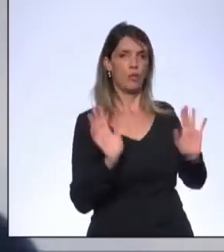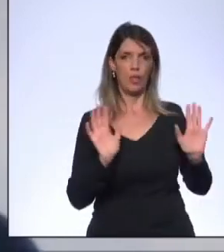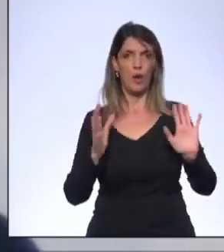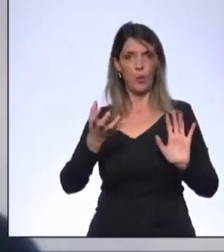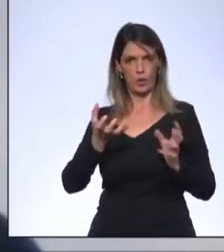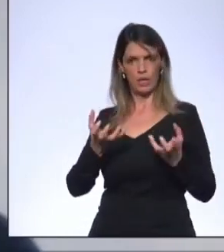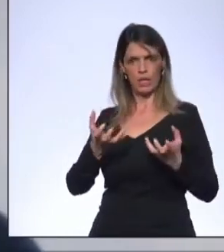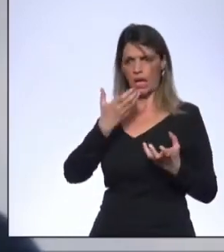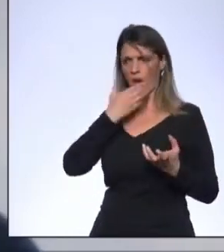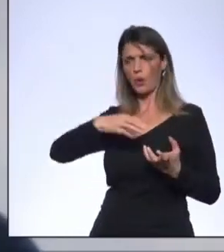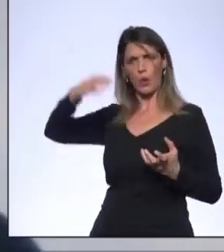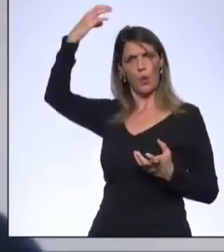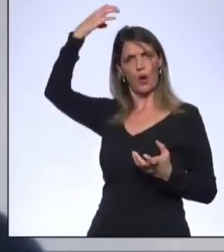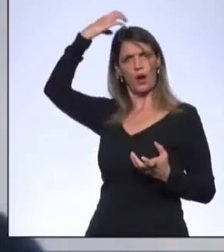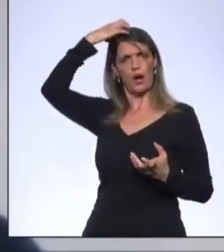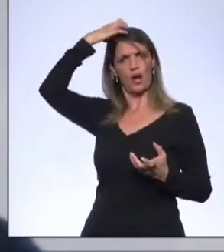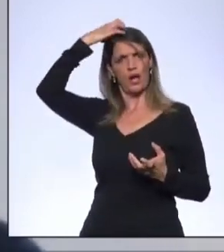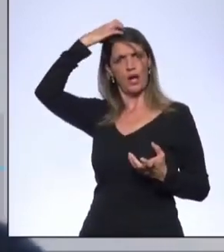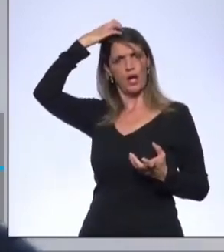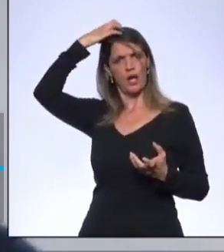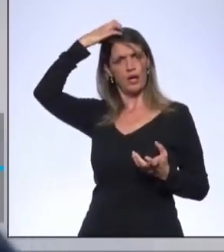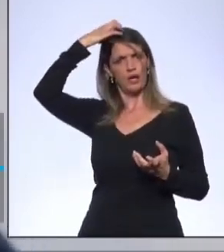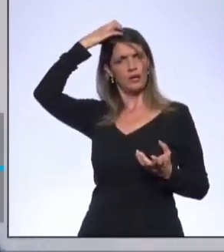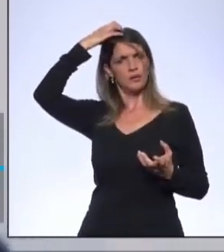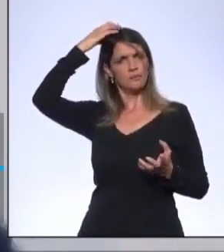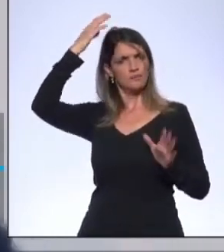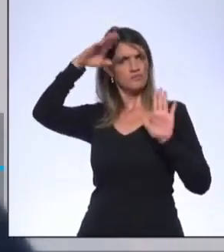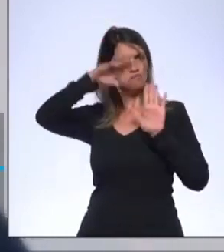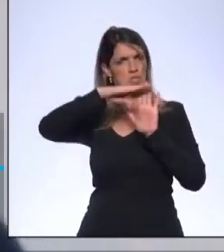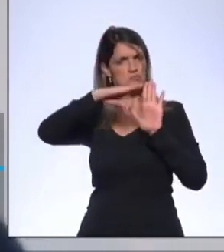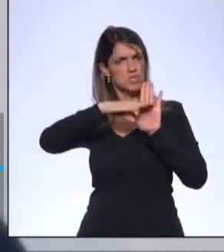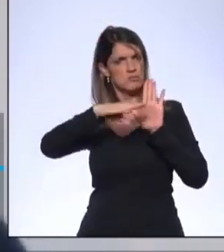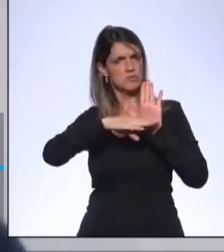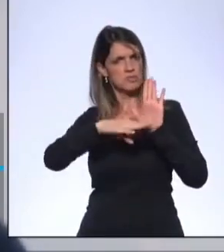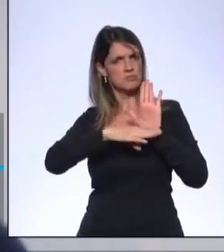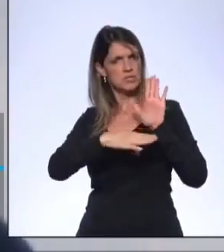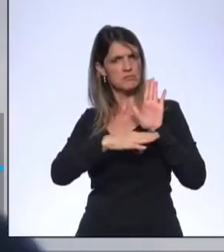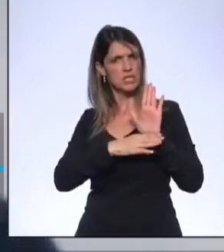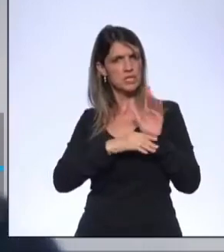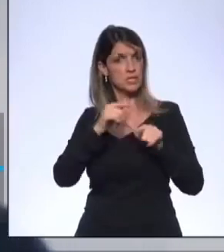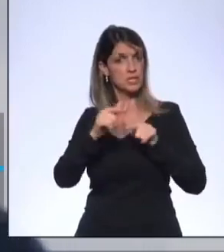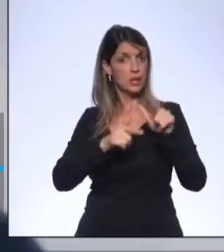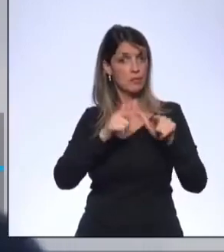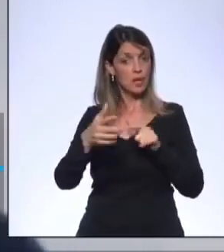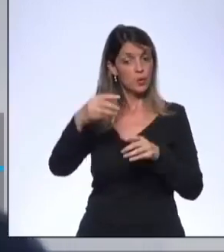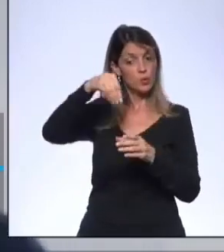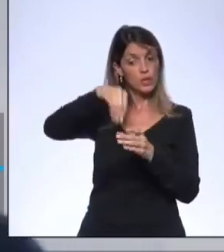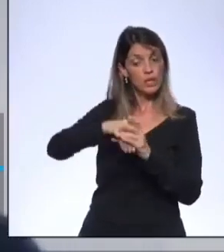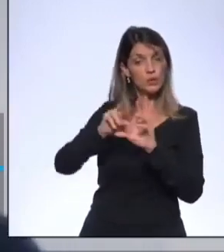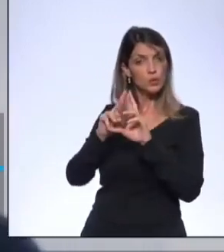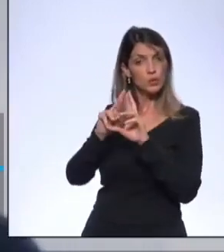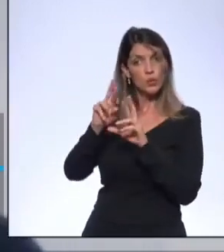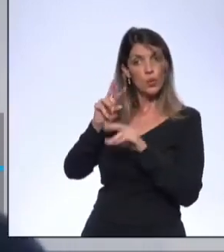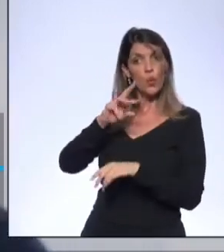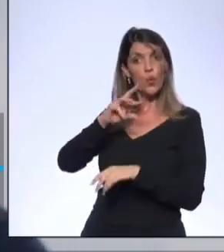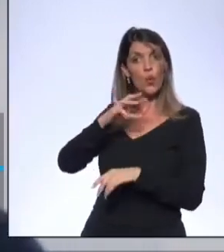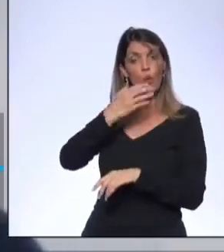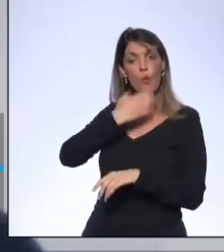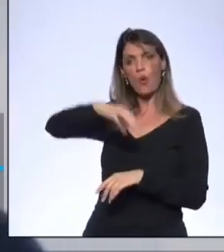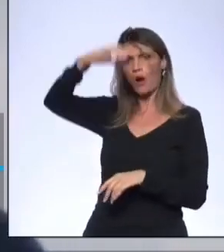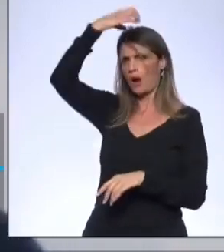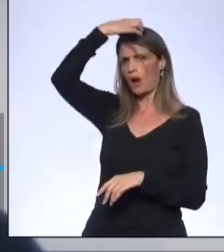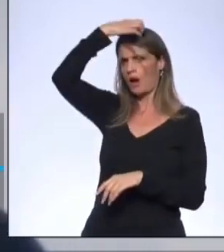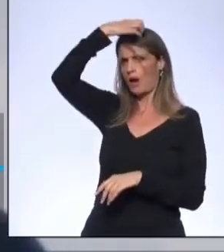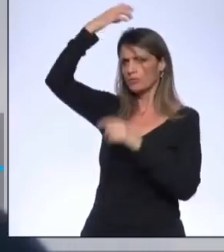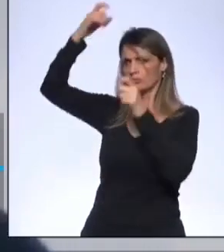rei tivesse um protocolo ali, né, de ações dentro do reino da Inglaterra, ao